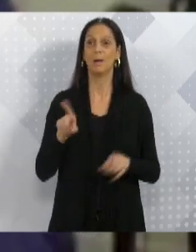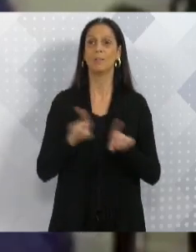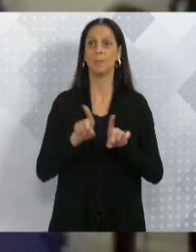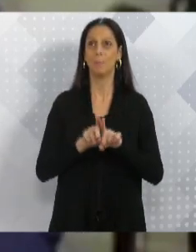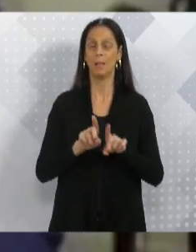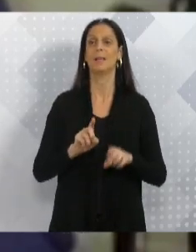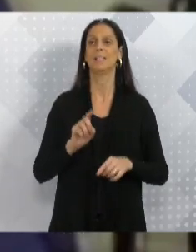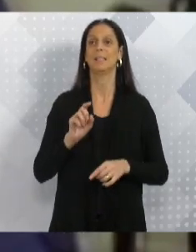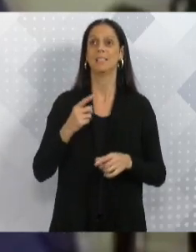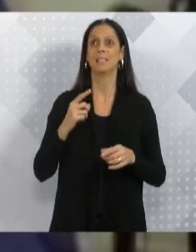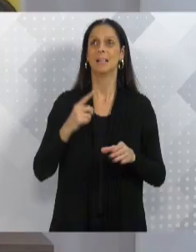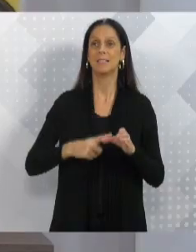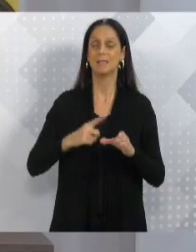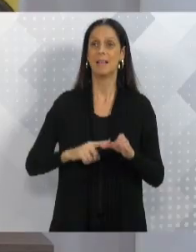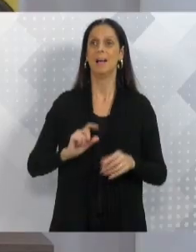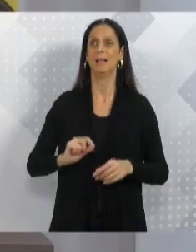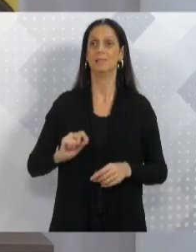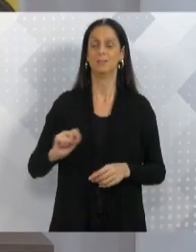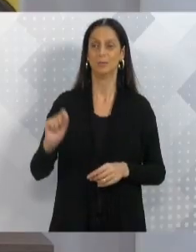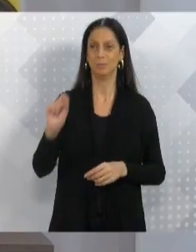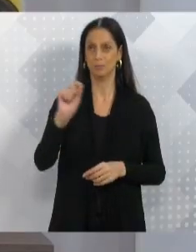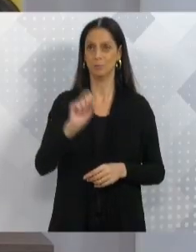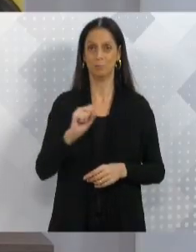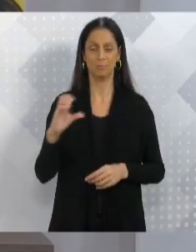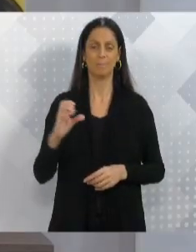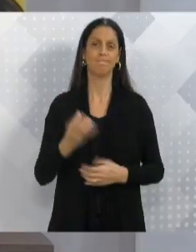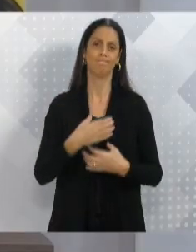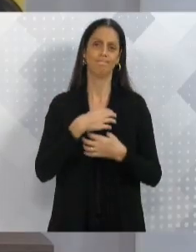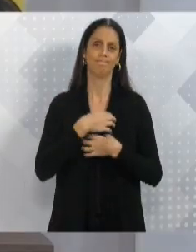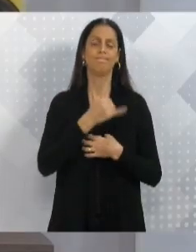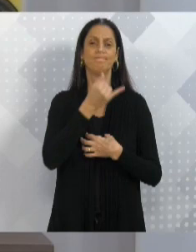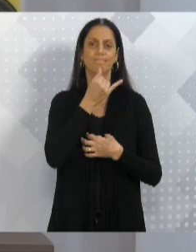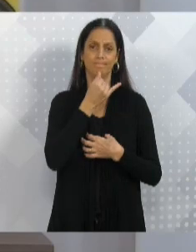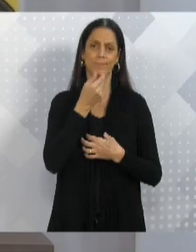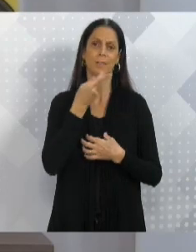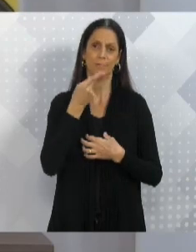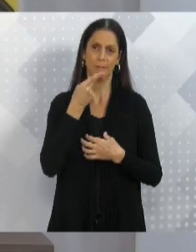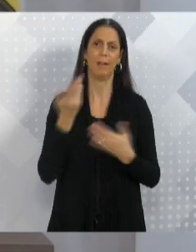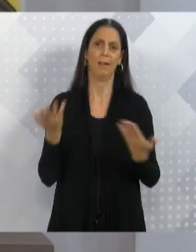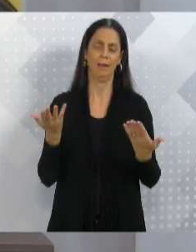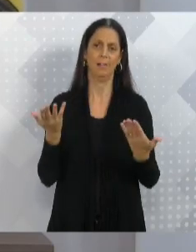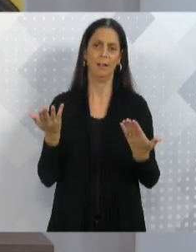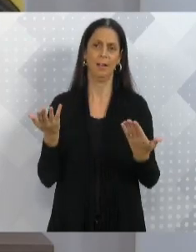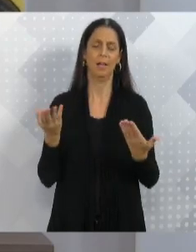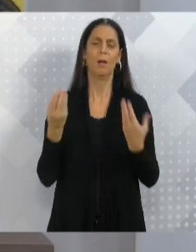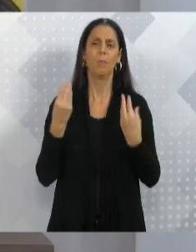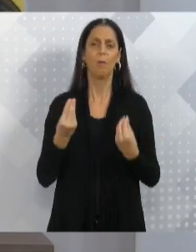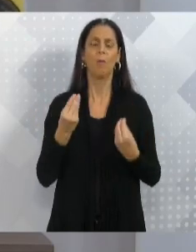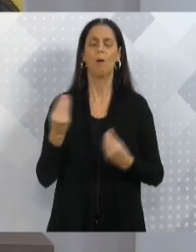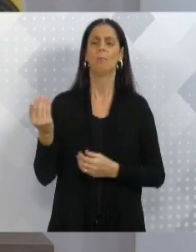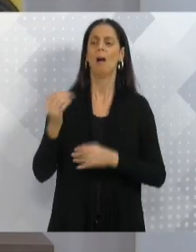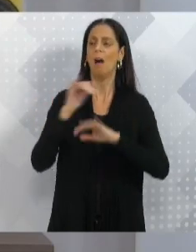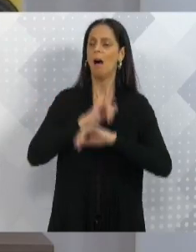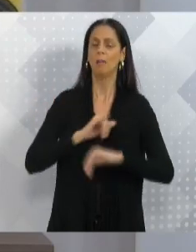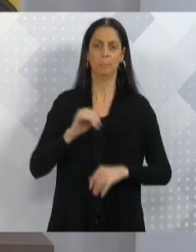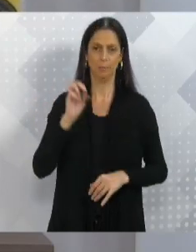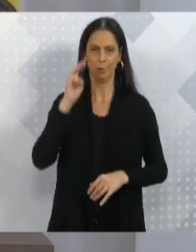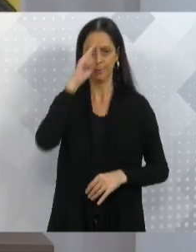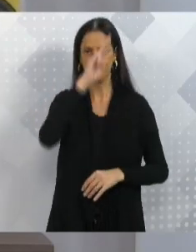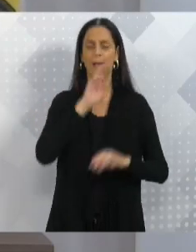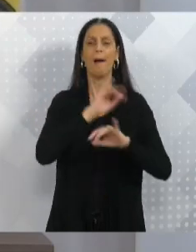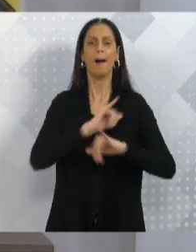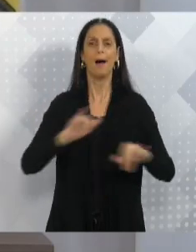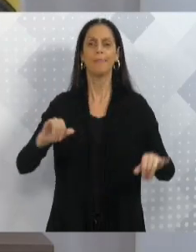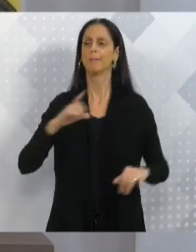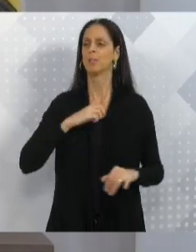marca municipalista. É triste ter que falar sobre isso aqui, tem vários outros vídeos, esse aqui é um dos vídeos porque são várias obras que foram anunciadas para Blumenau. Lá no Parque